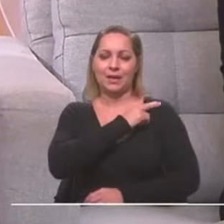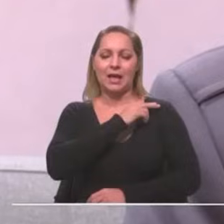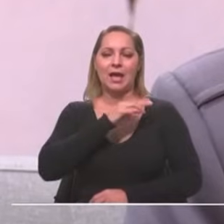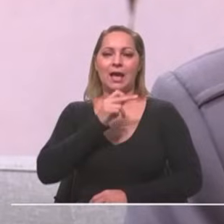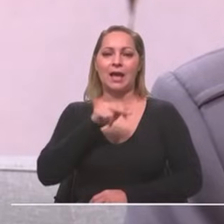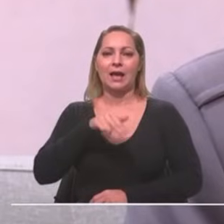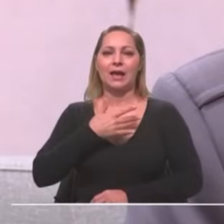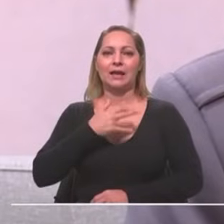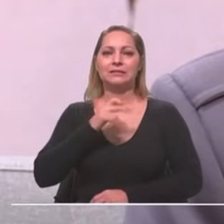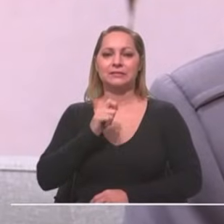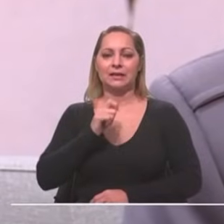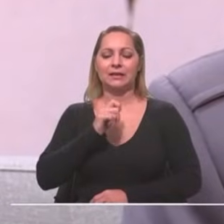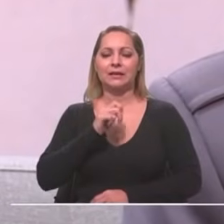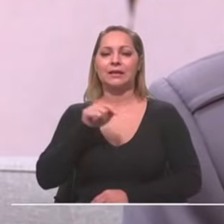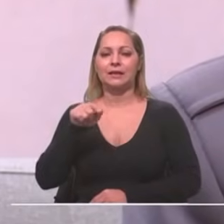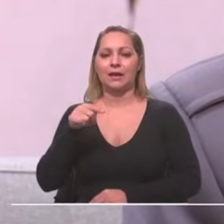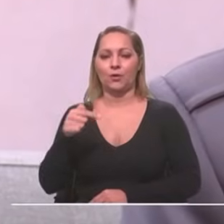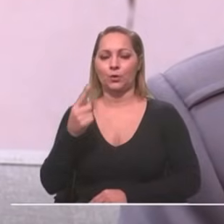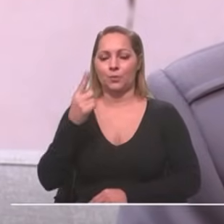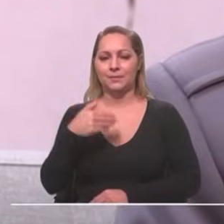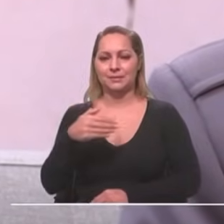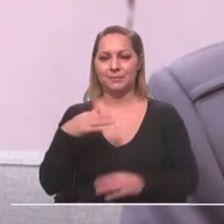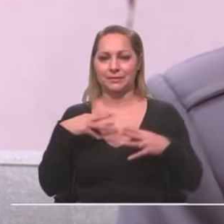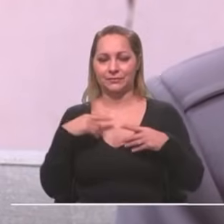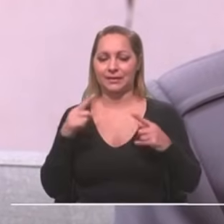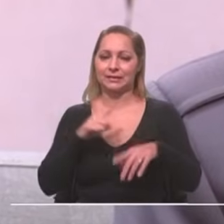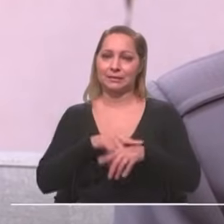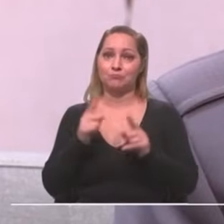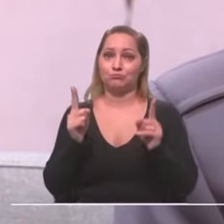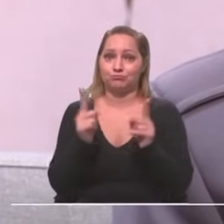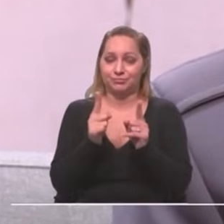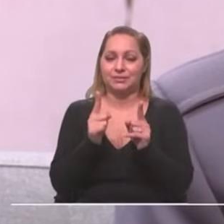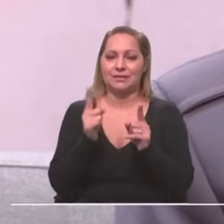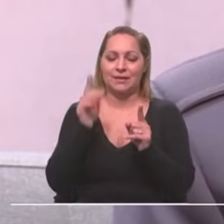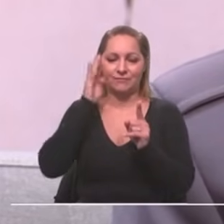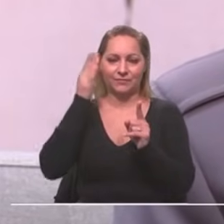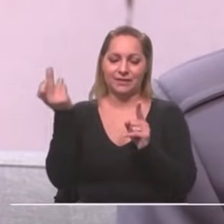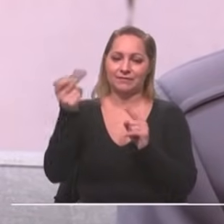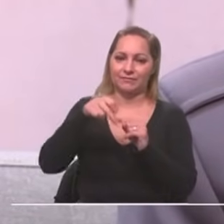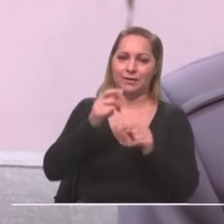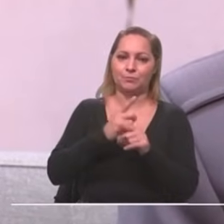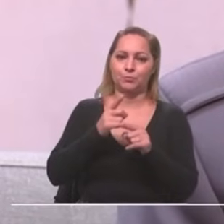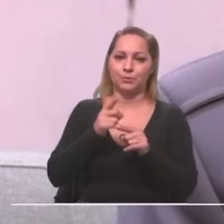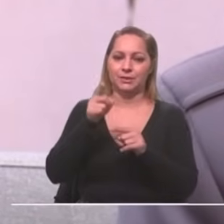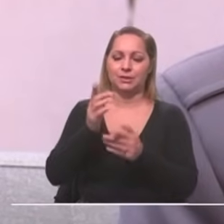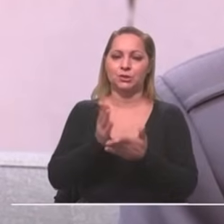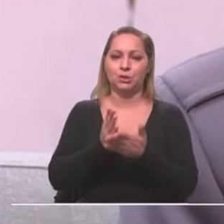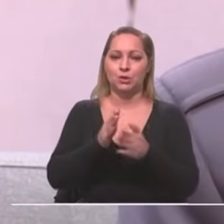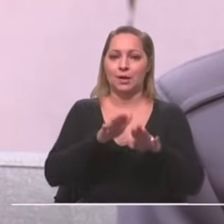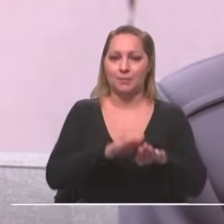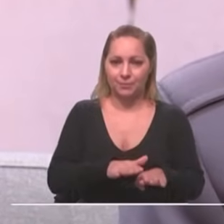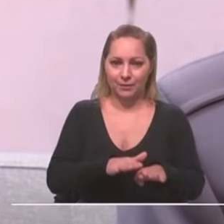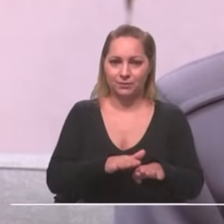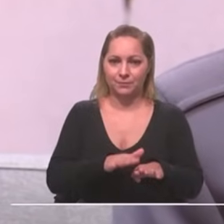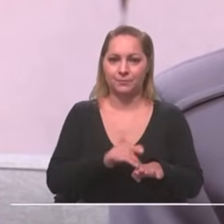quando? É assim, ele agora vai ter férias, uma semaninha, curtinha, mas vai vir em fevereiro, porque há uma pausa na escola, e então vamos